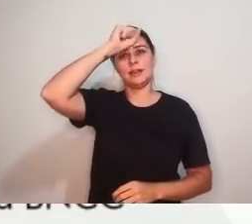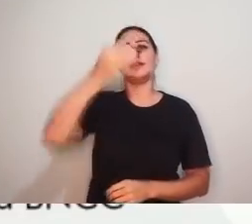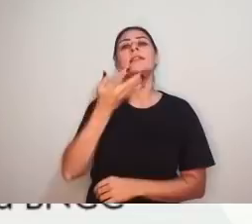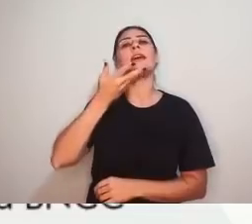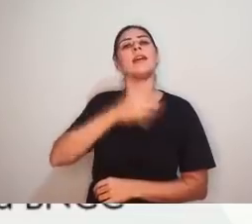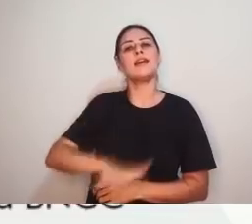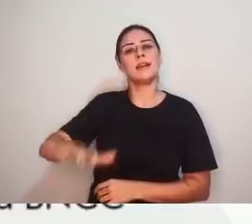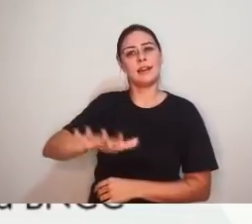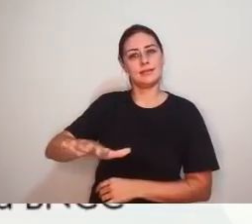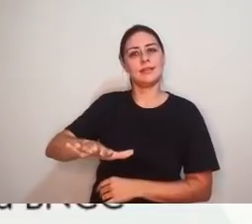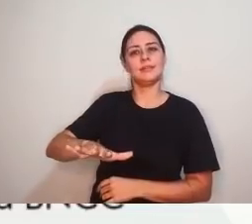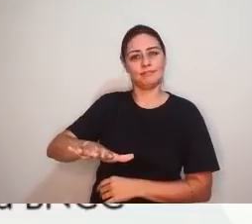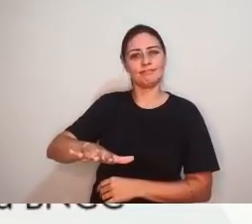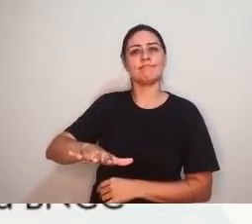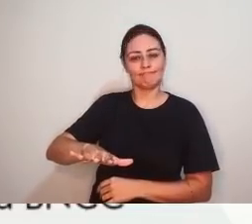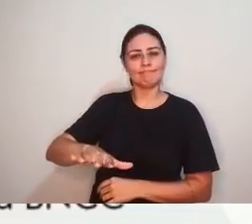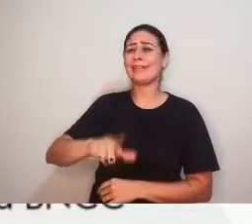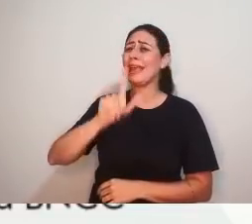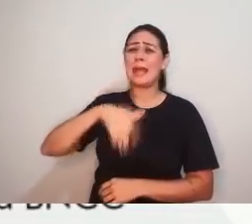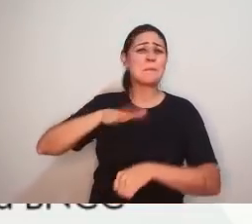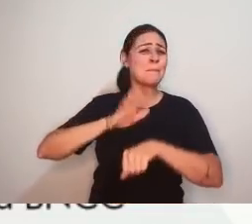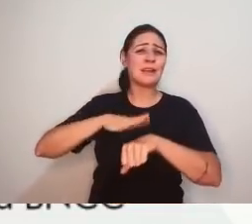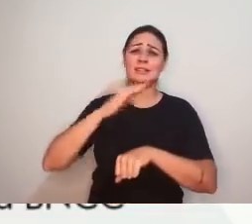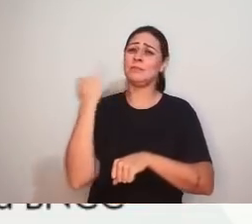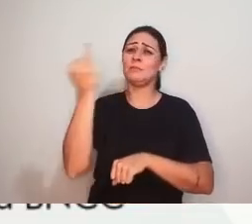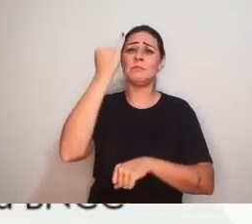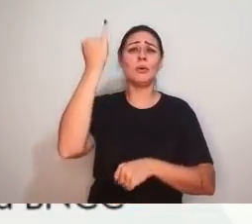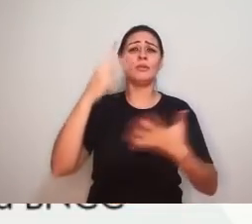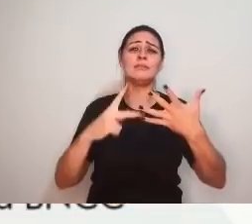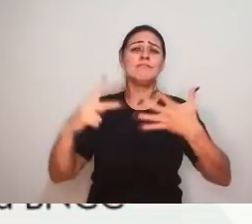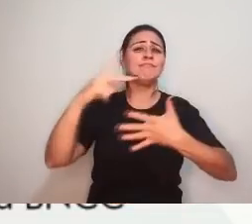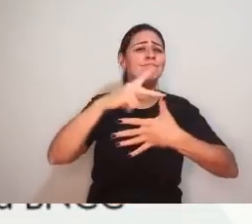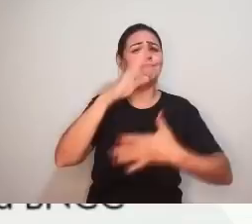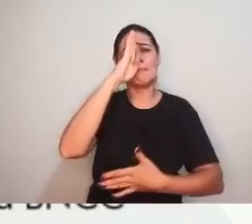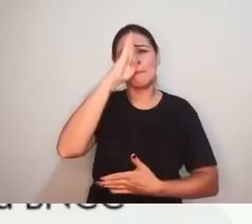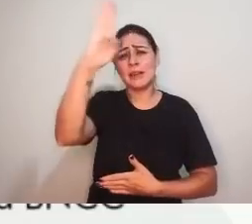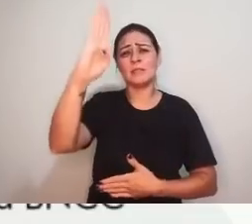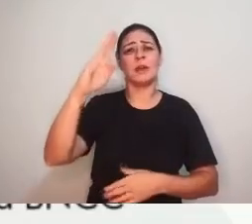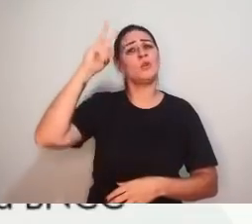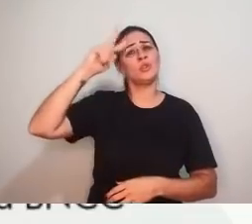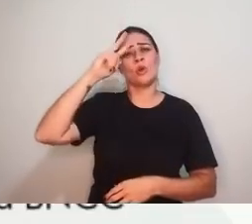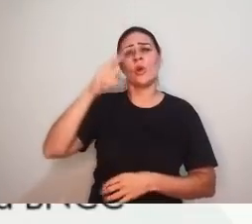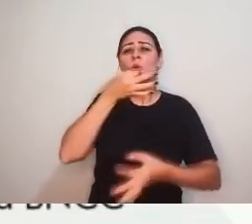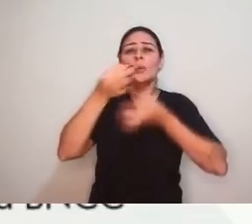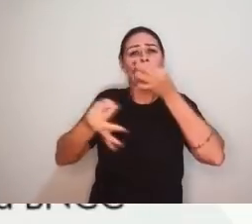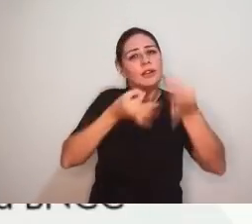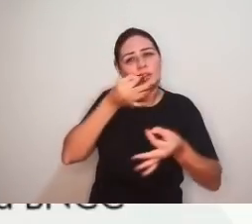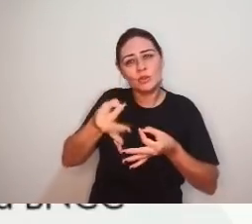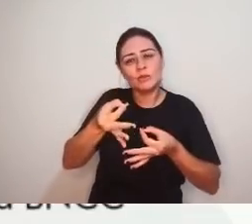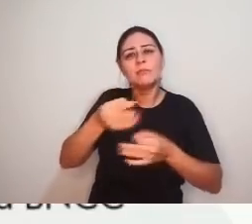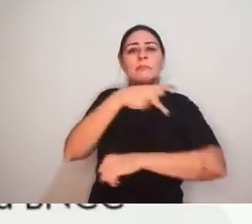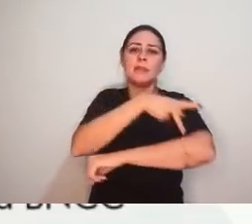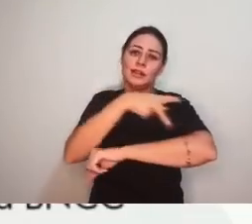aprendizado efetivo das nossas crianças. Isso que está no fundo, isso que está na essência do processo